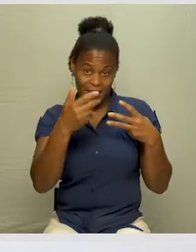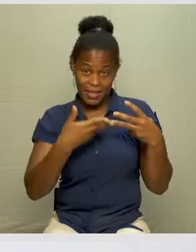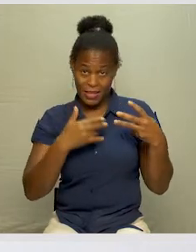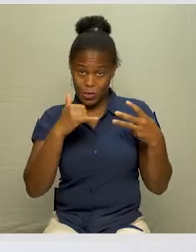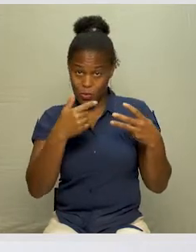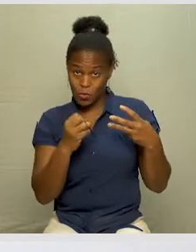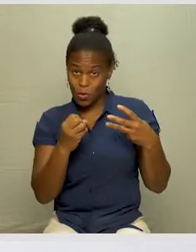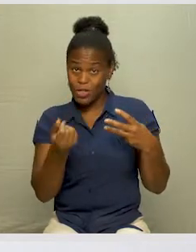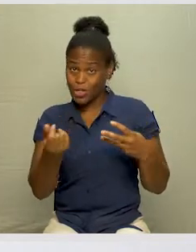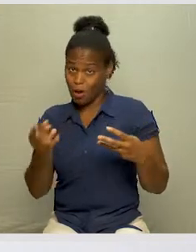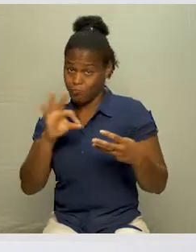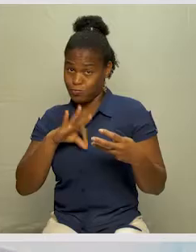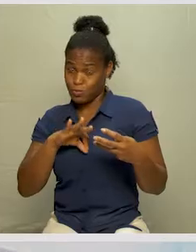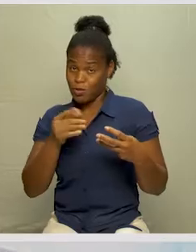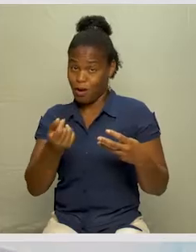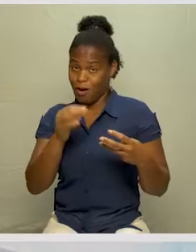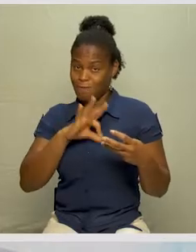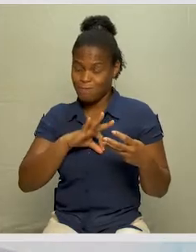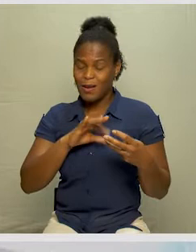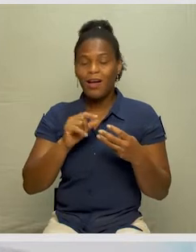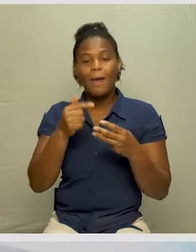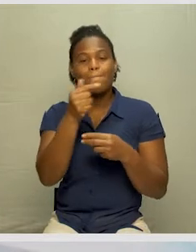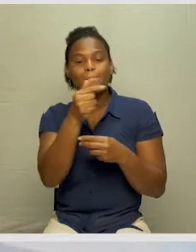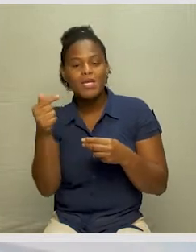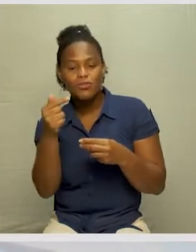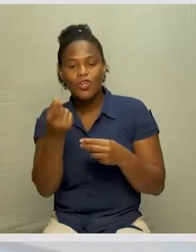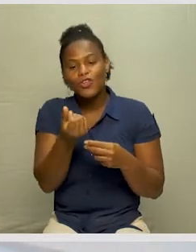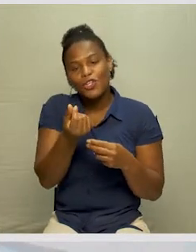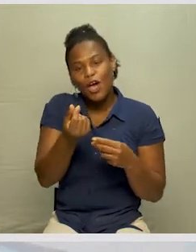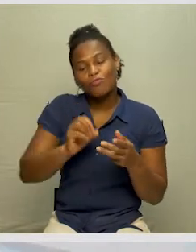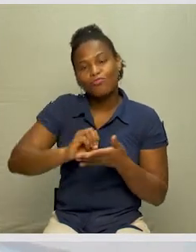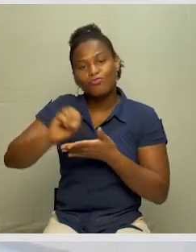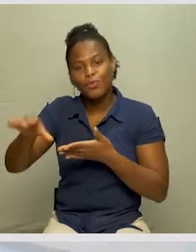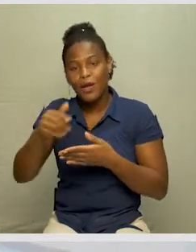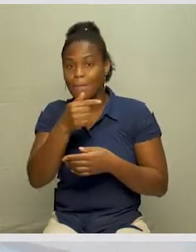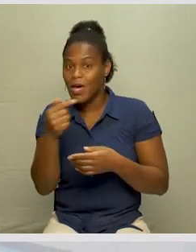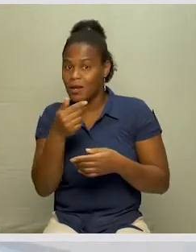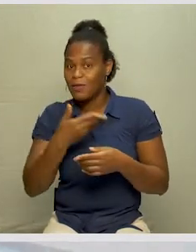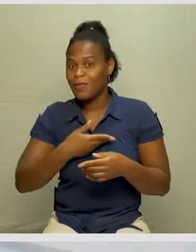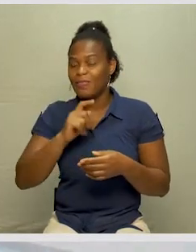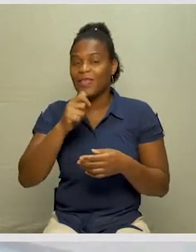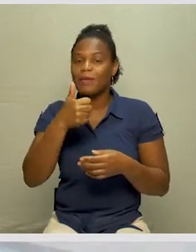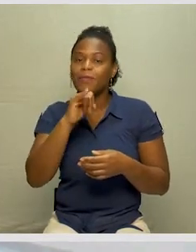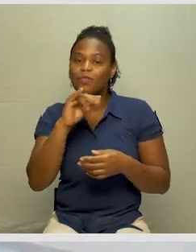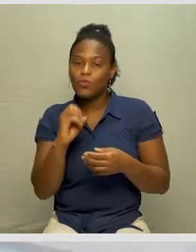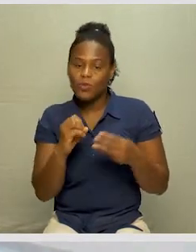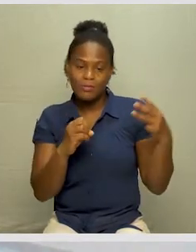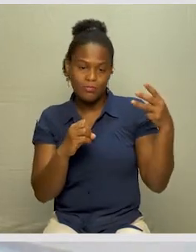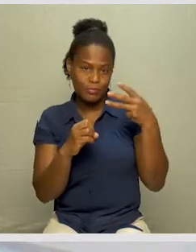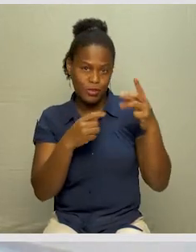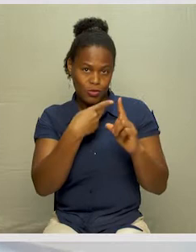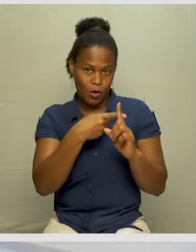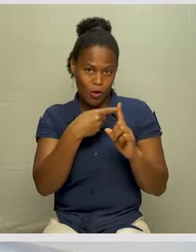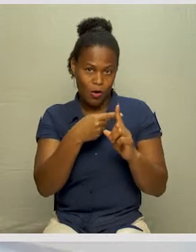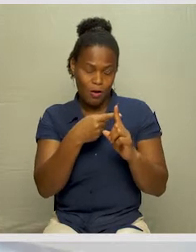pelo somatório dos débitos das suas componentes. Ou podemos fazer fazendo o somatório